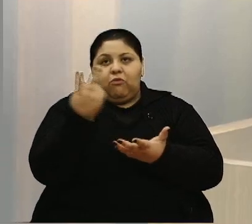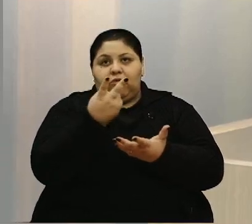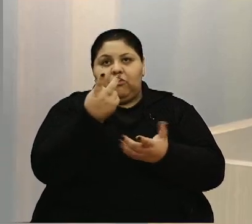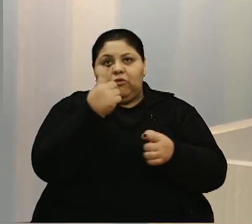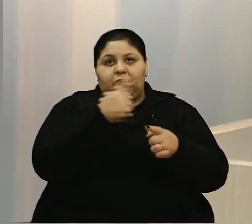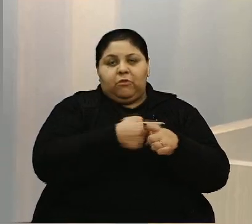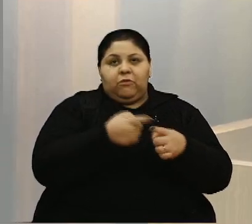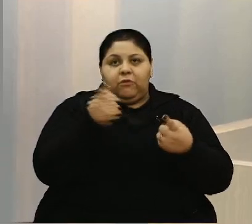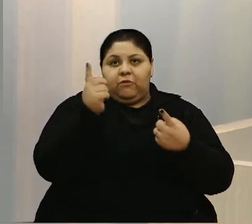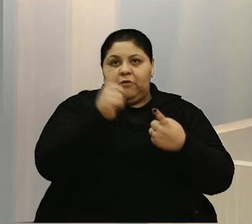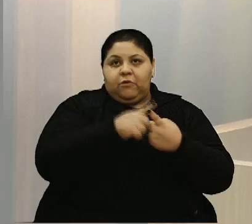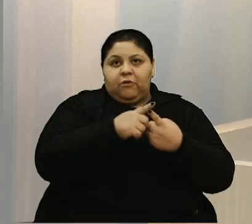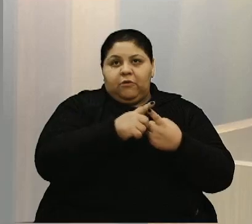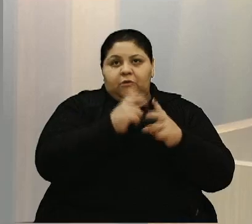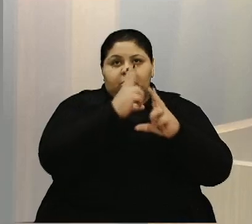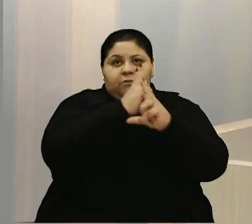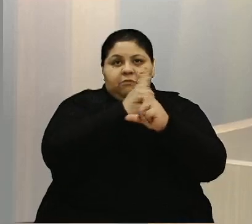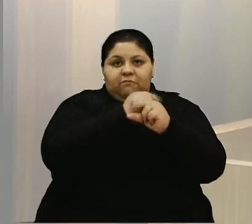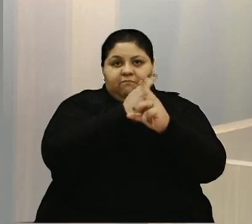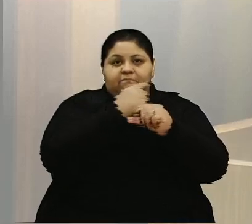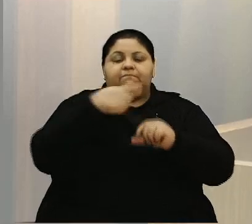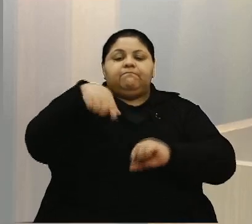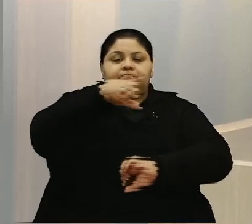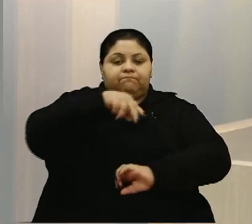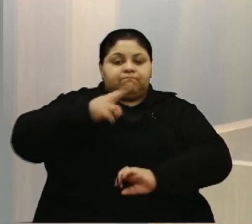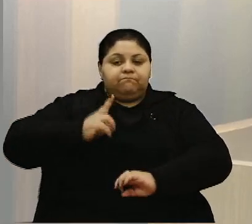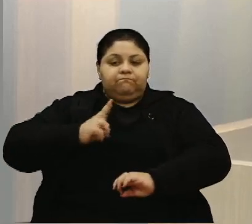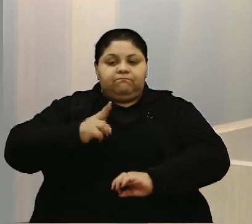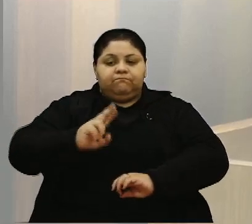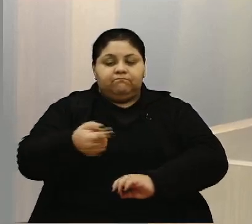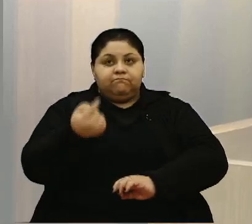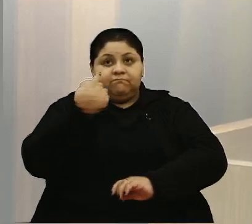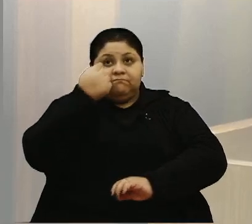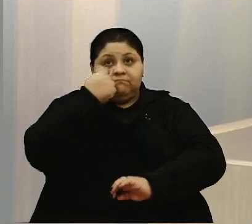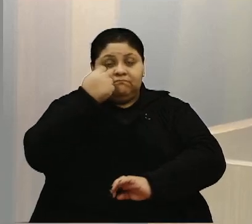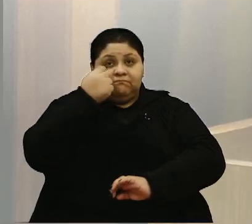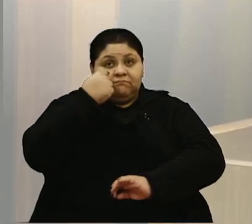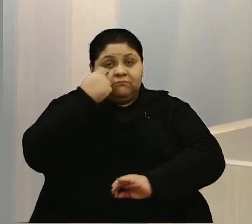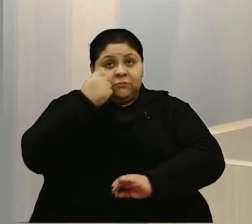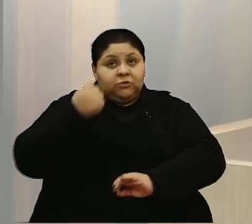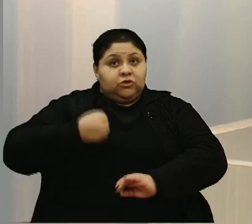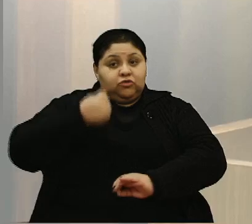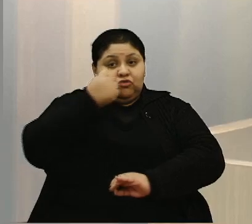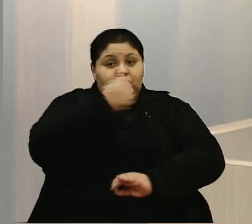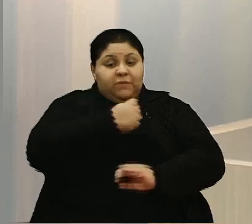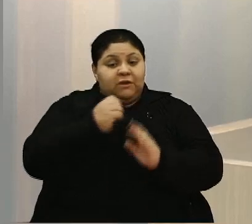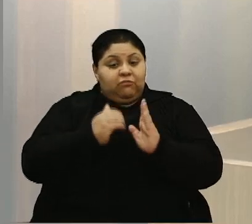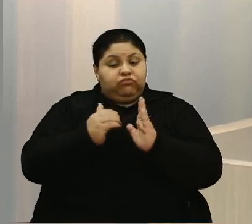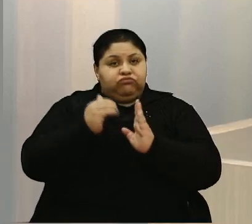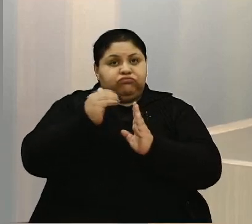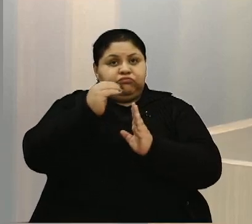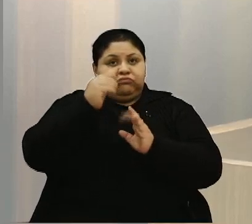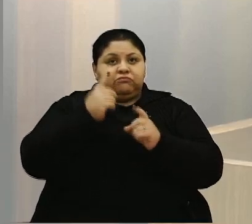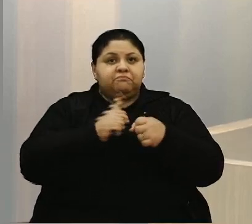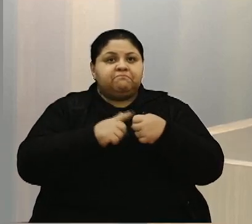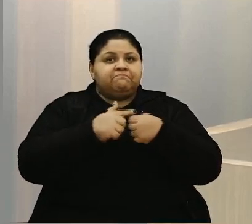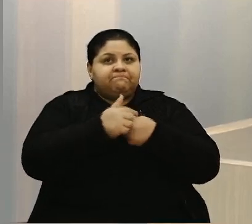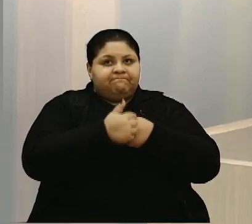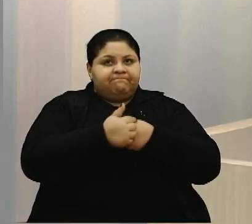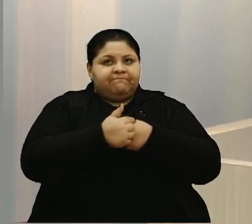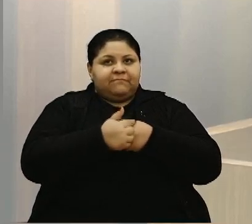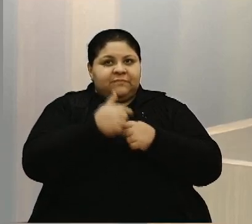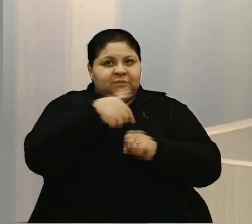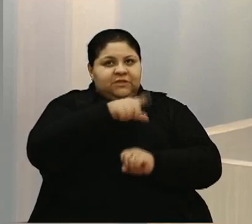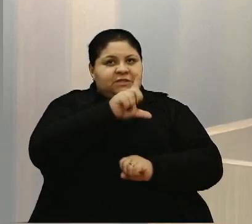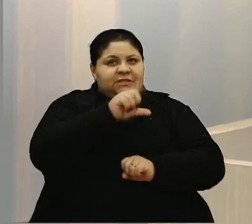Um deles é a dengue. A gente continua vendo o número de casos de dengue subir na nossa cidade, e esses 10 dias